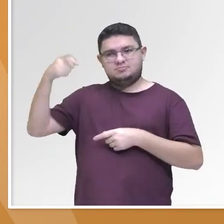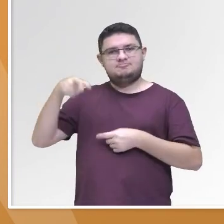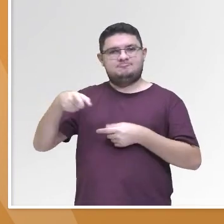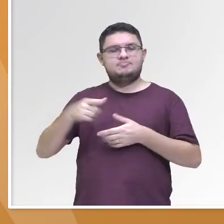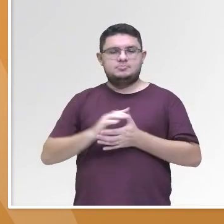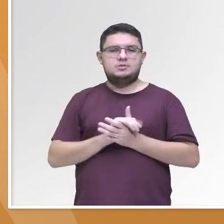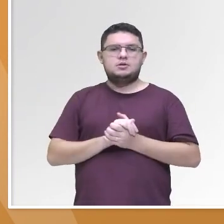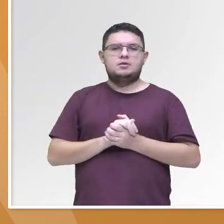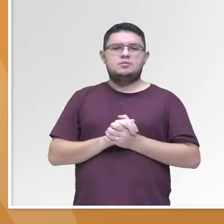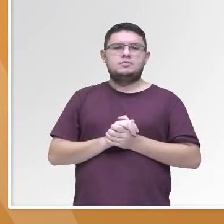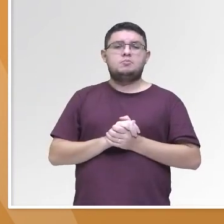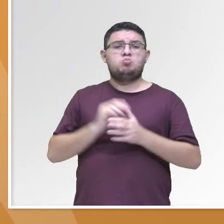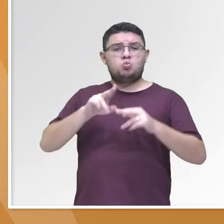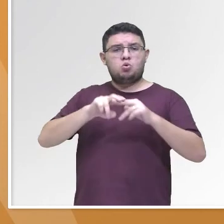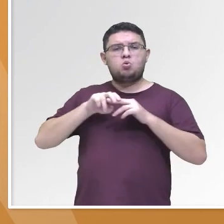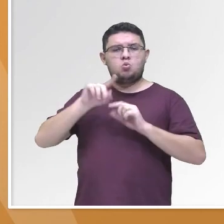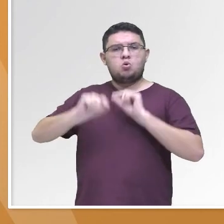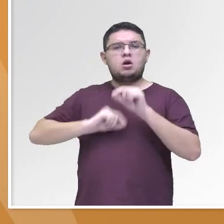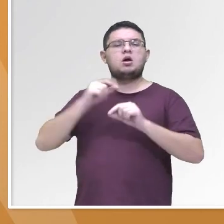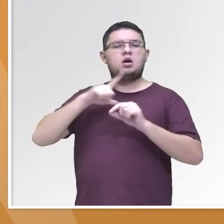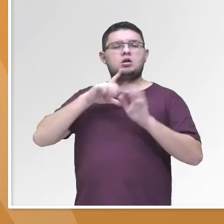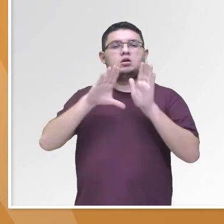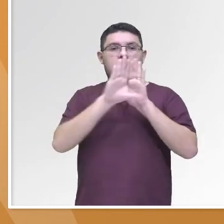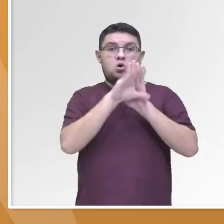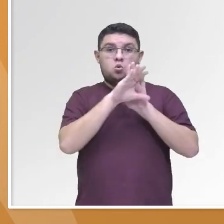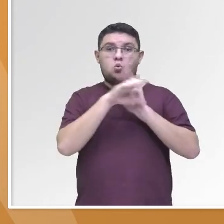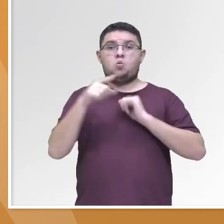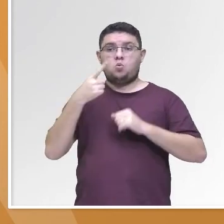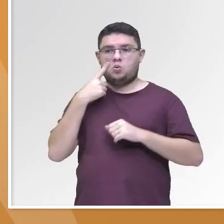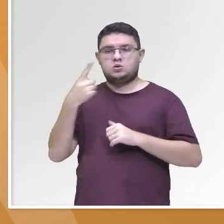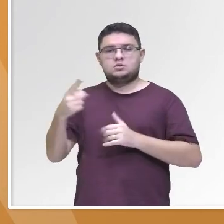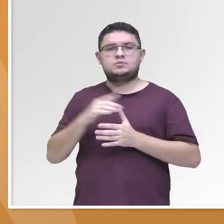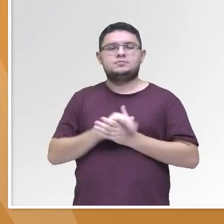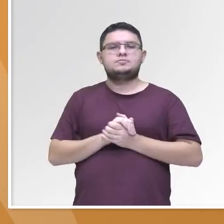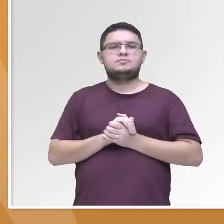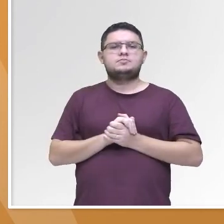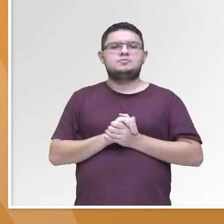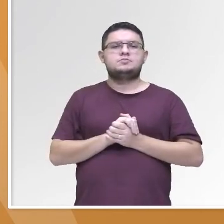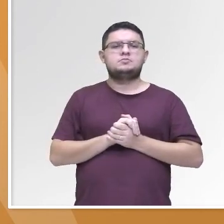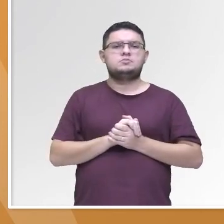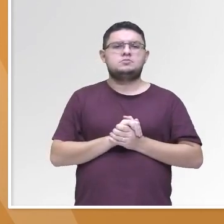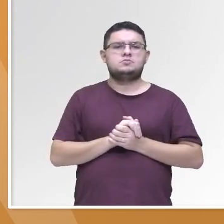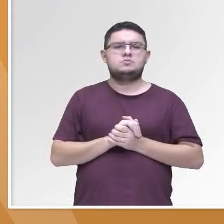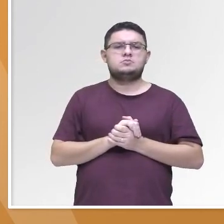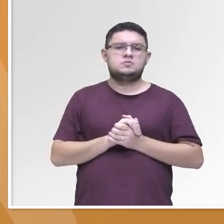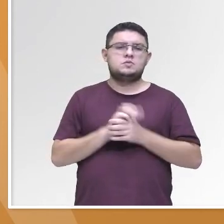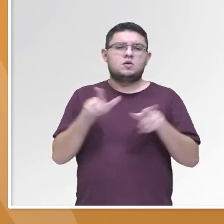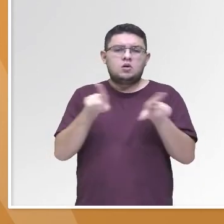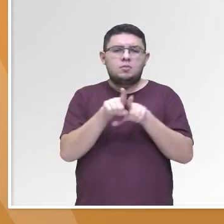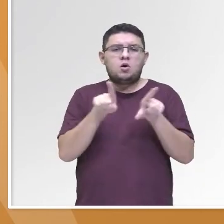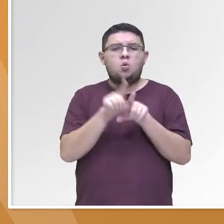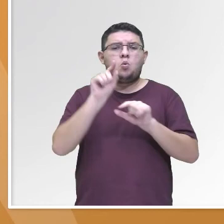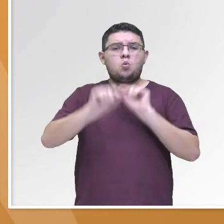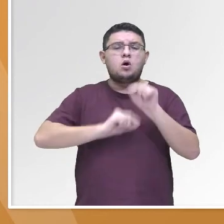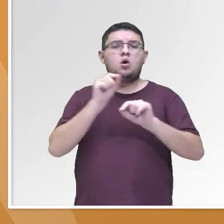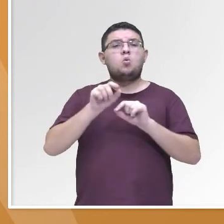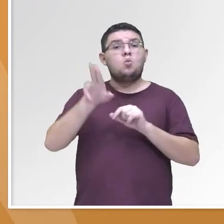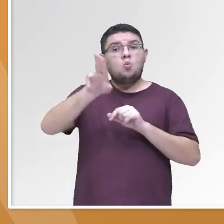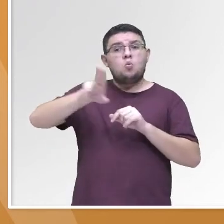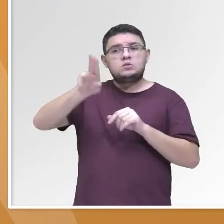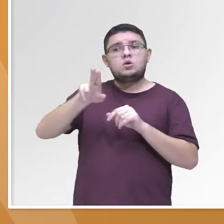sustentável, né? Aliar o crescimento econômico, a preservação aí da natureza, a utilização desses recursos, né?